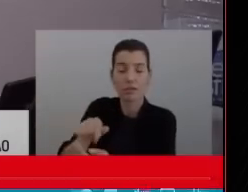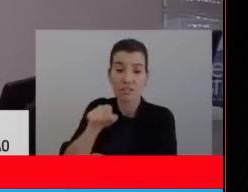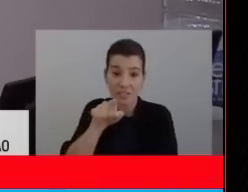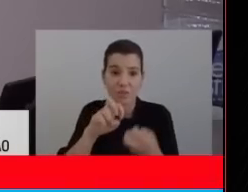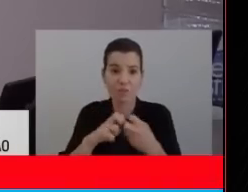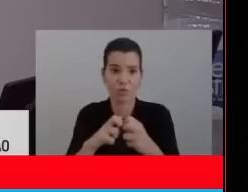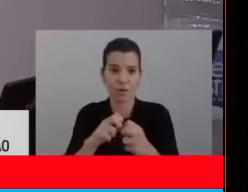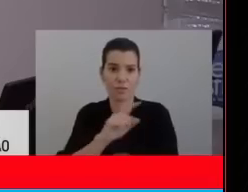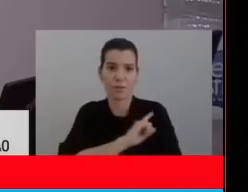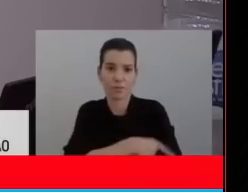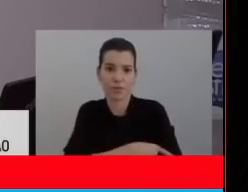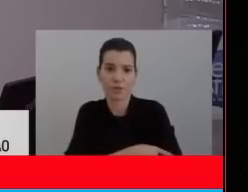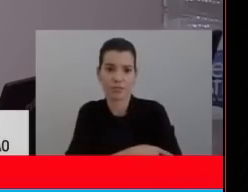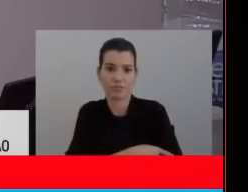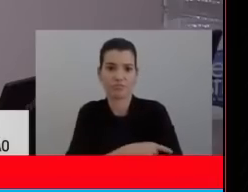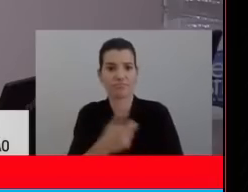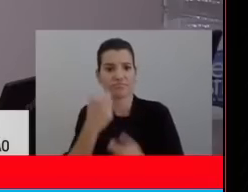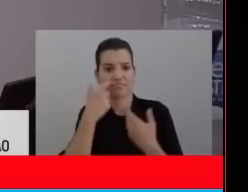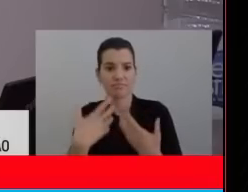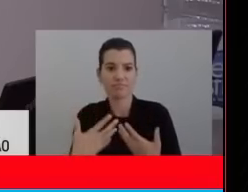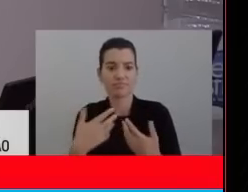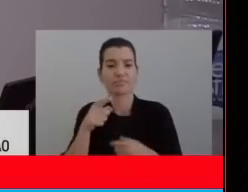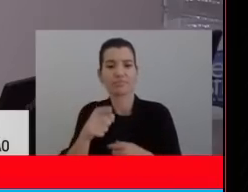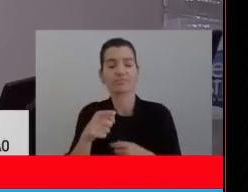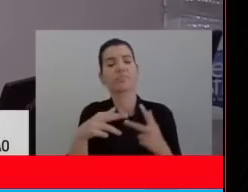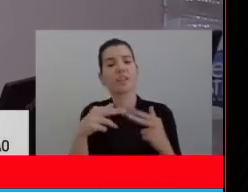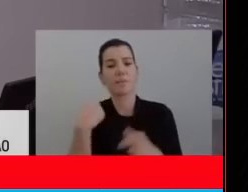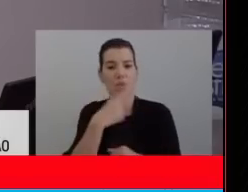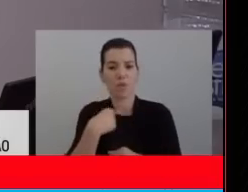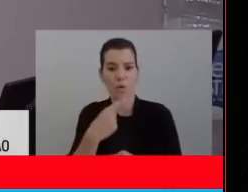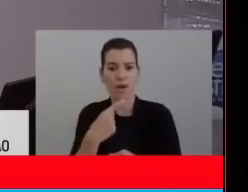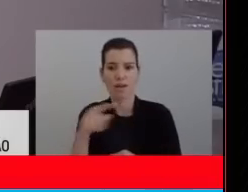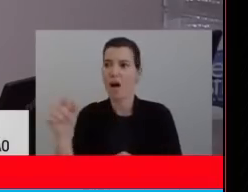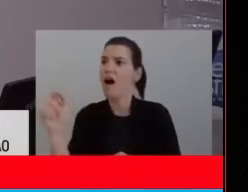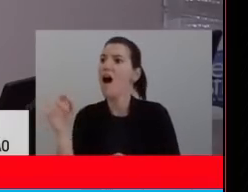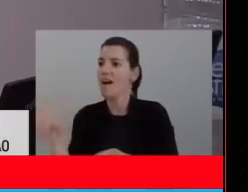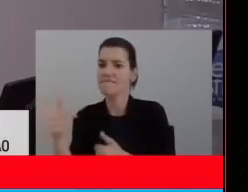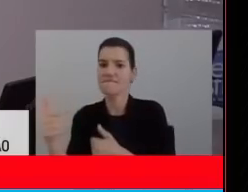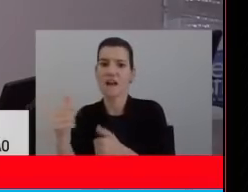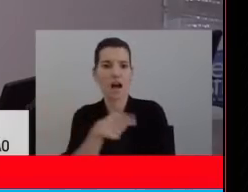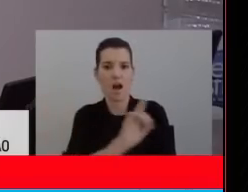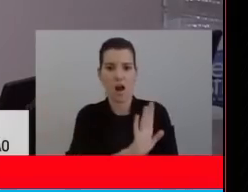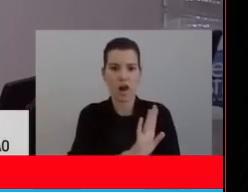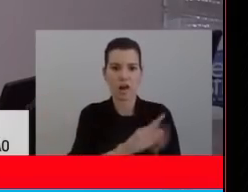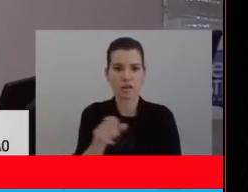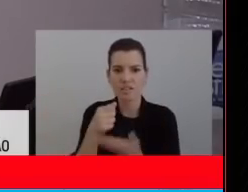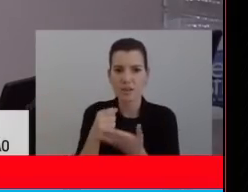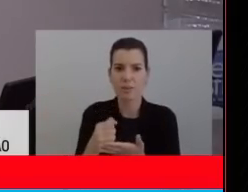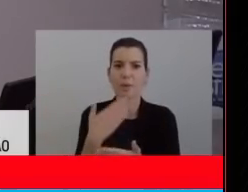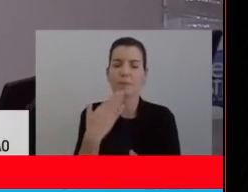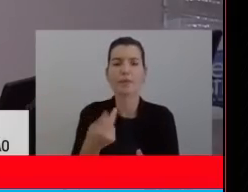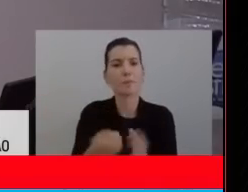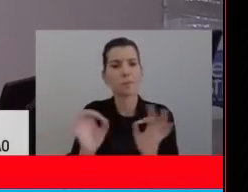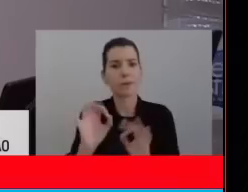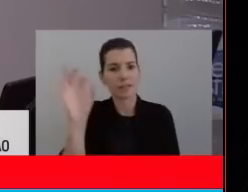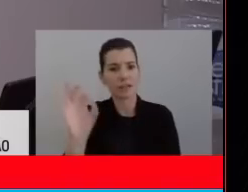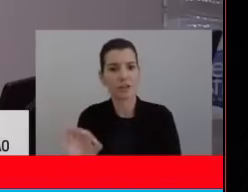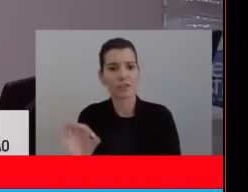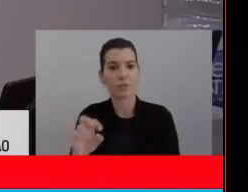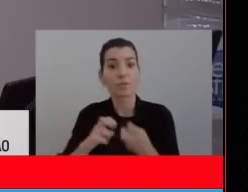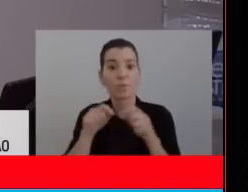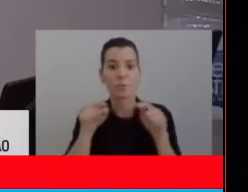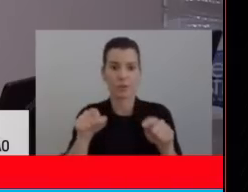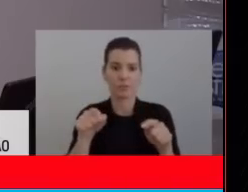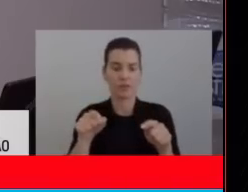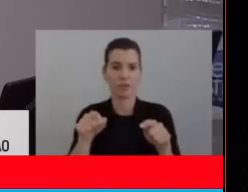da Câmara Municipal da Oeiras na atribuição destes e nos pedidos de isenção de taxas E isto